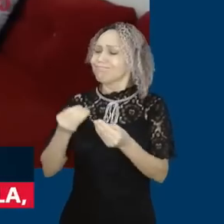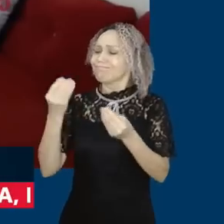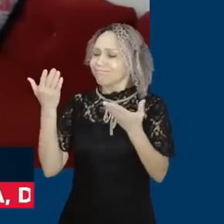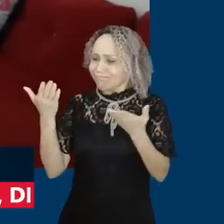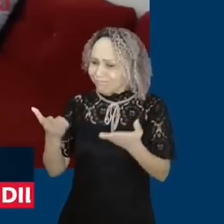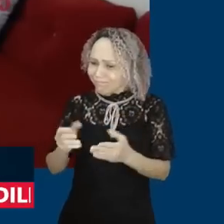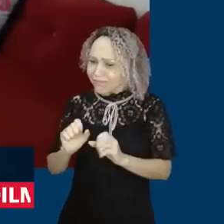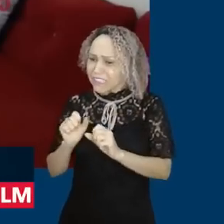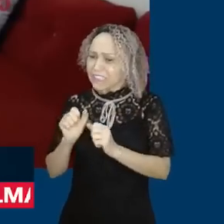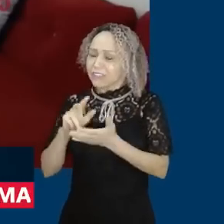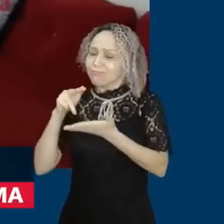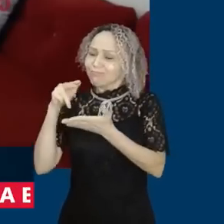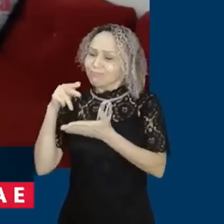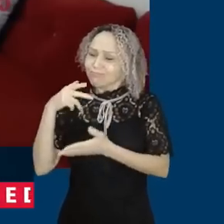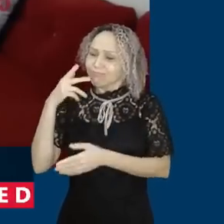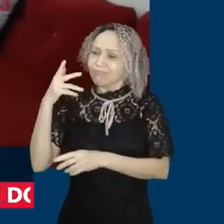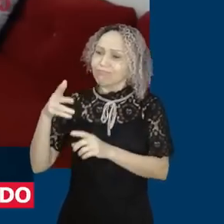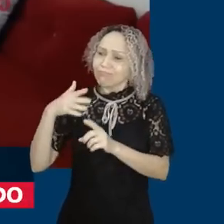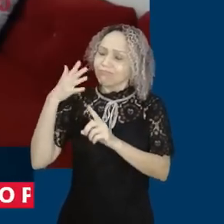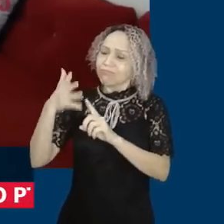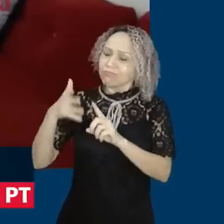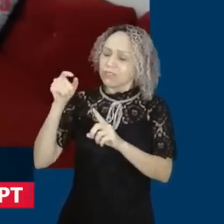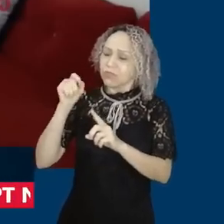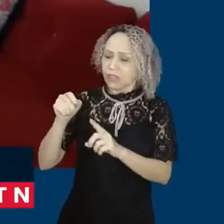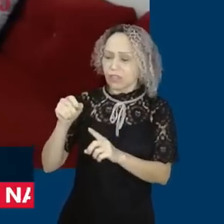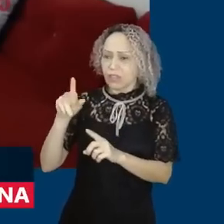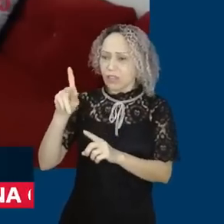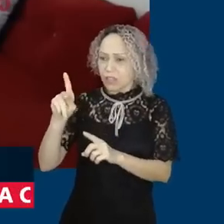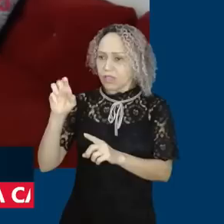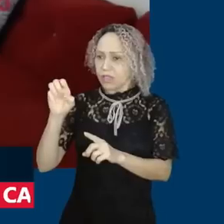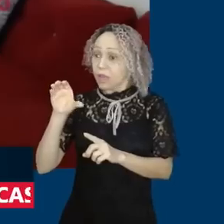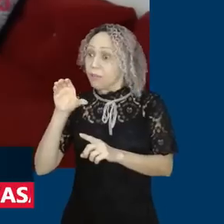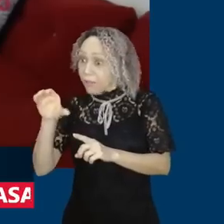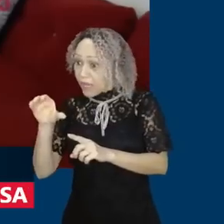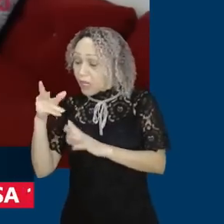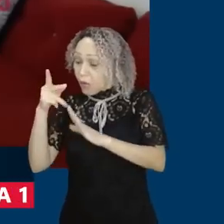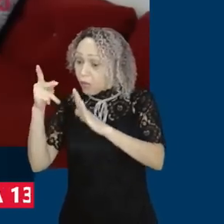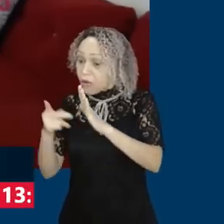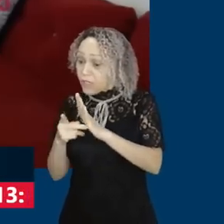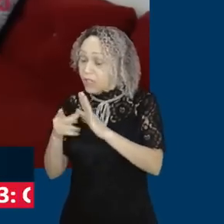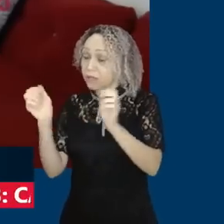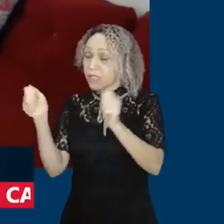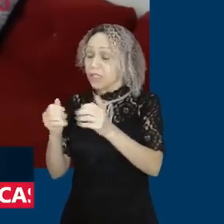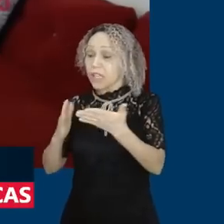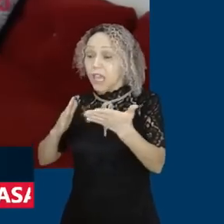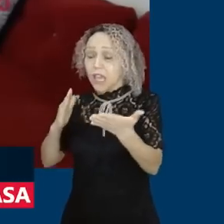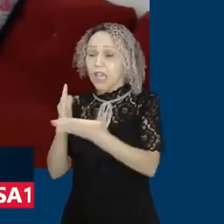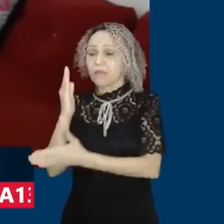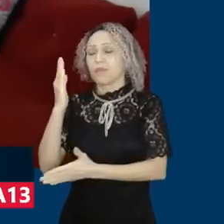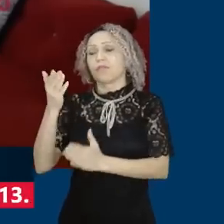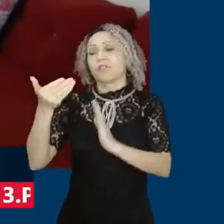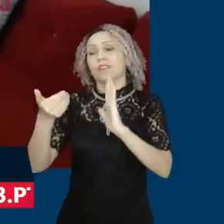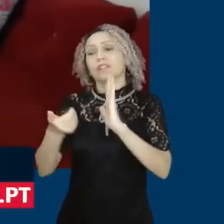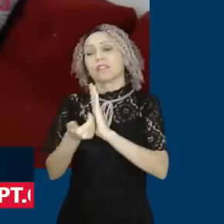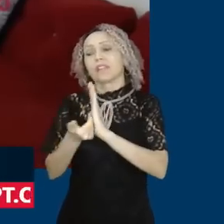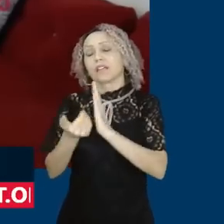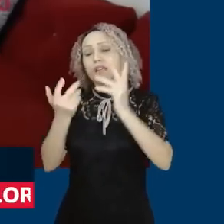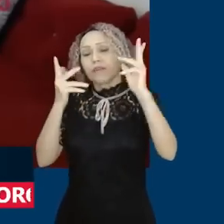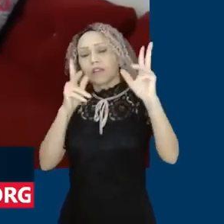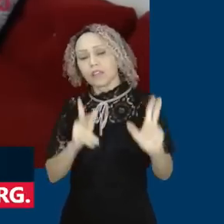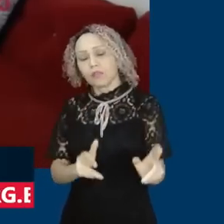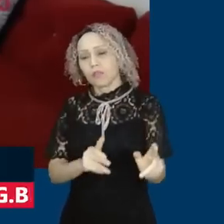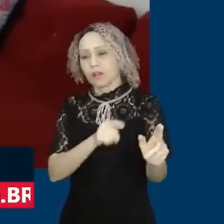mudanças, como, por exemplo, o valor que vai ficar fora do teto, como eu já disse aí, porque